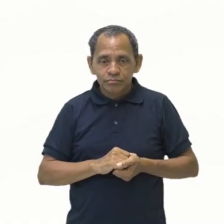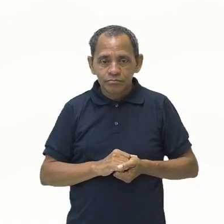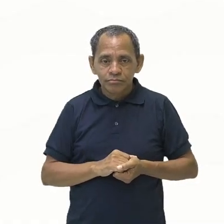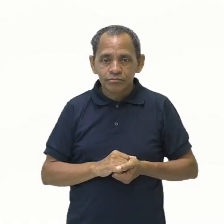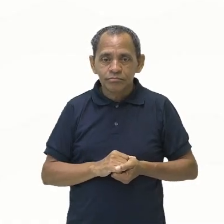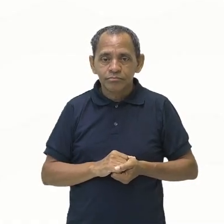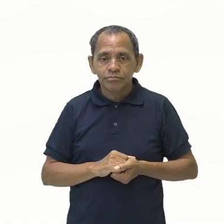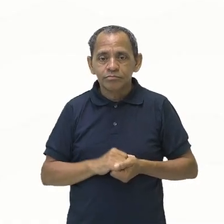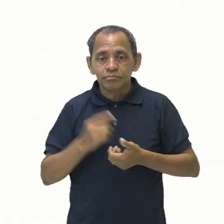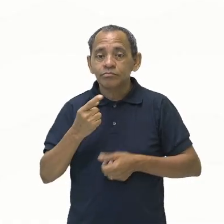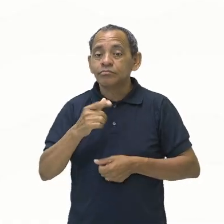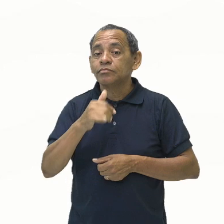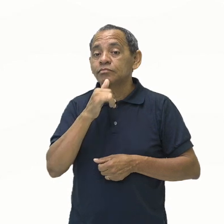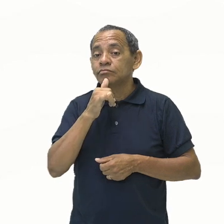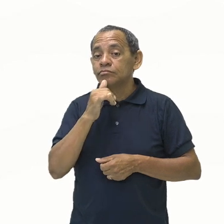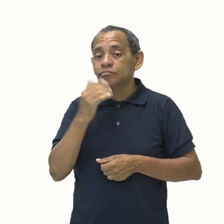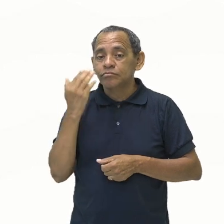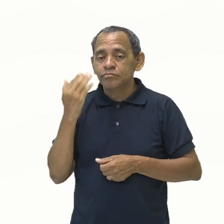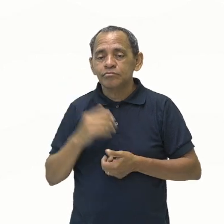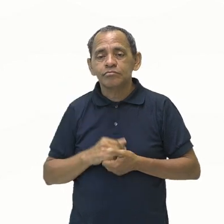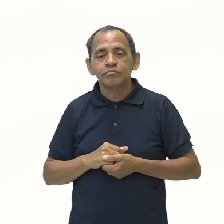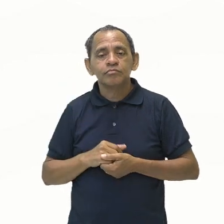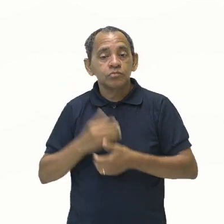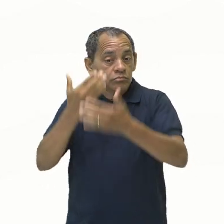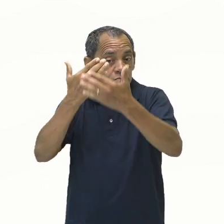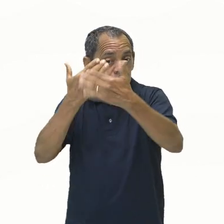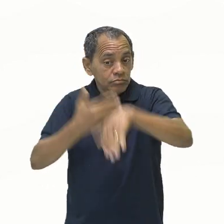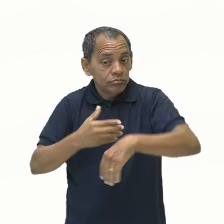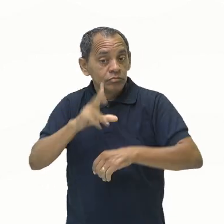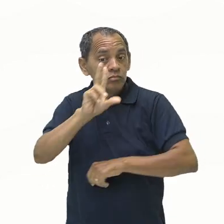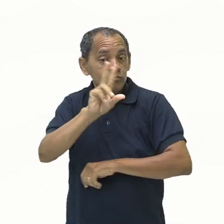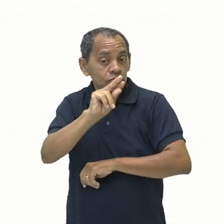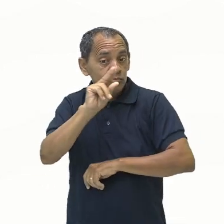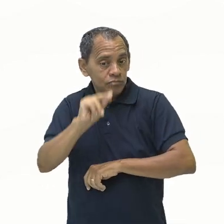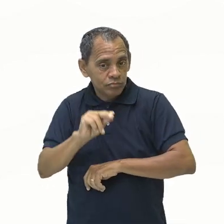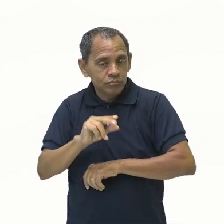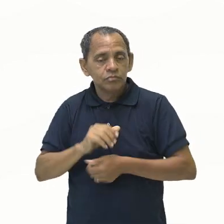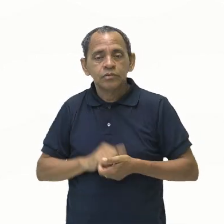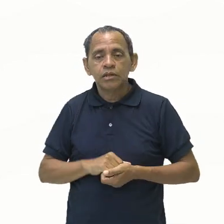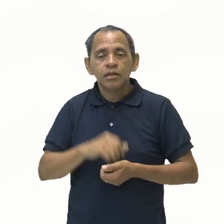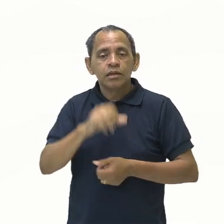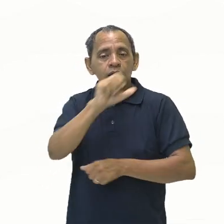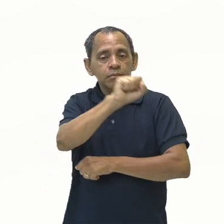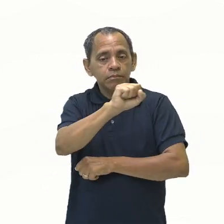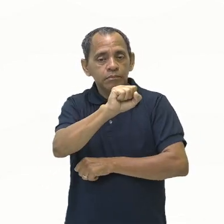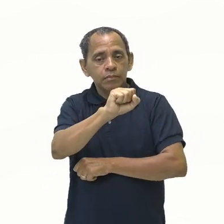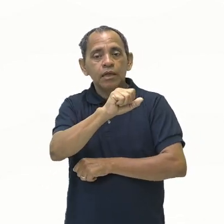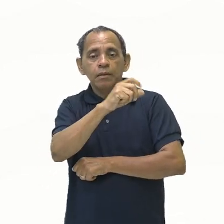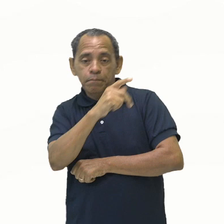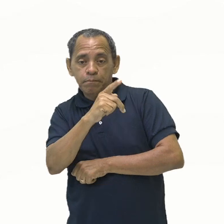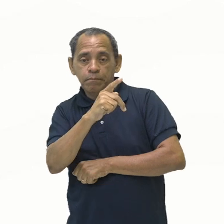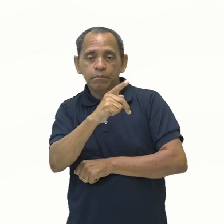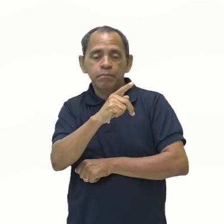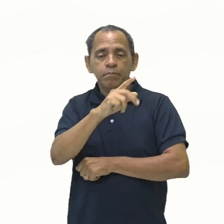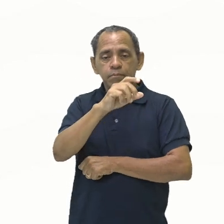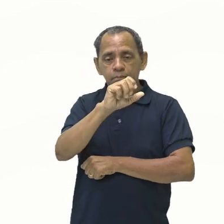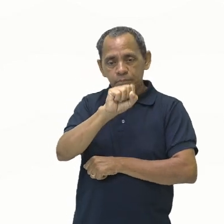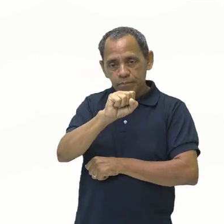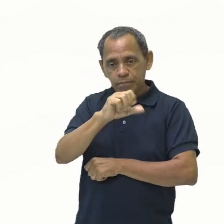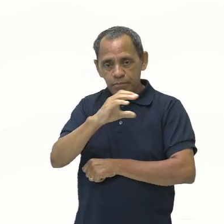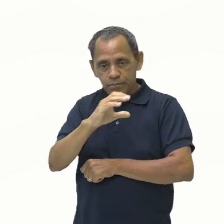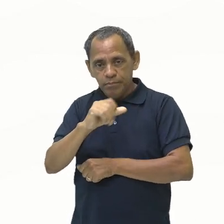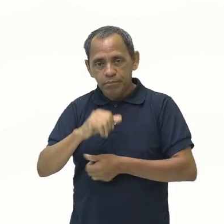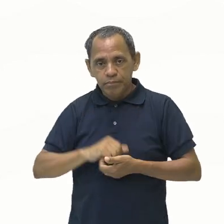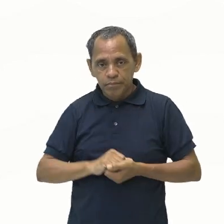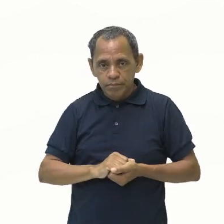Muito bem, eu trouxe um exemplo de uma prova da UFAM, PSC. A cadeia carbônica baixa é classificada como? Primeira coisa,